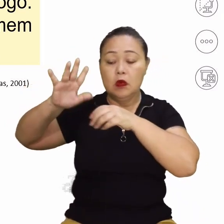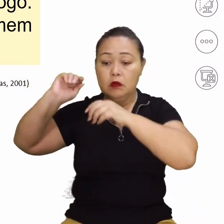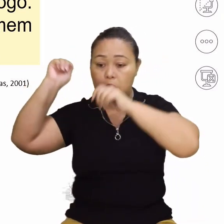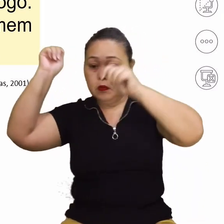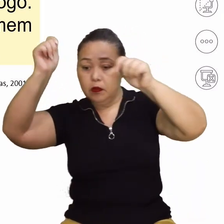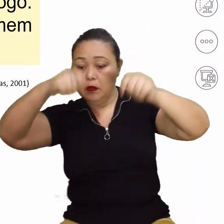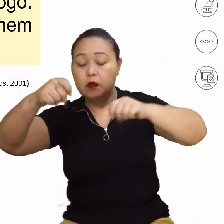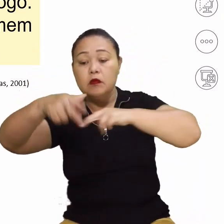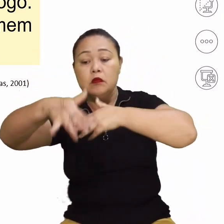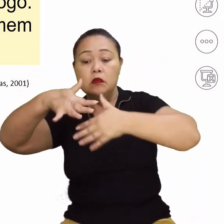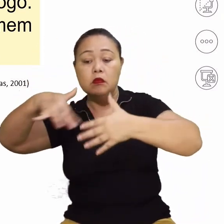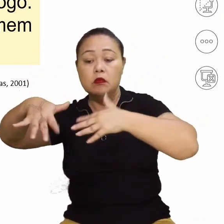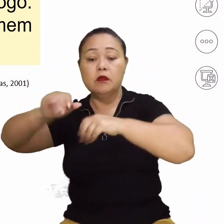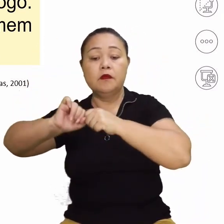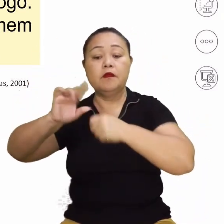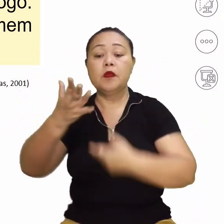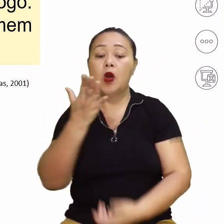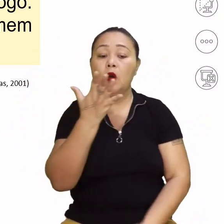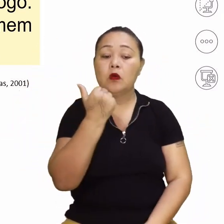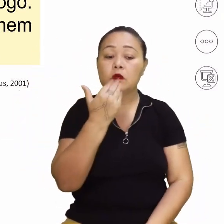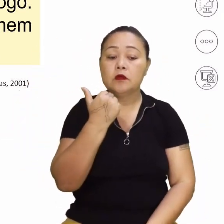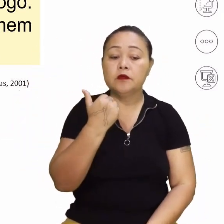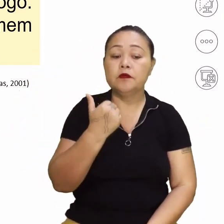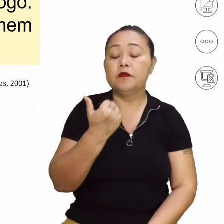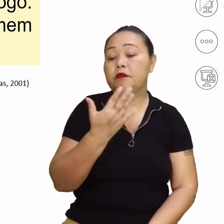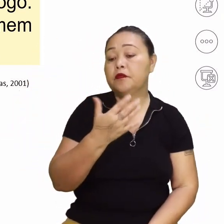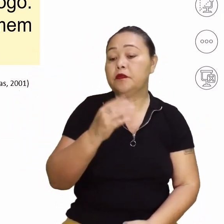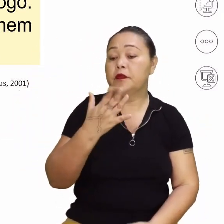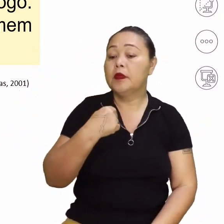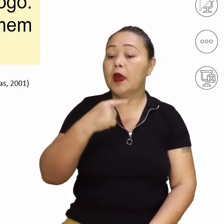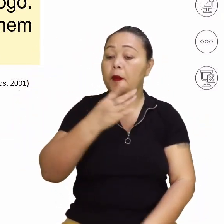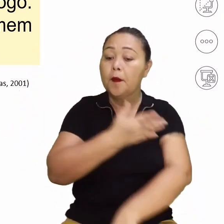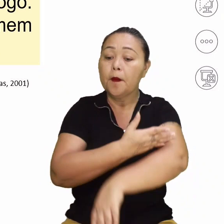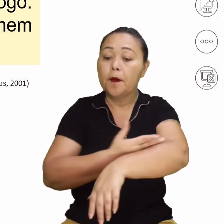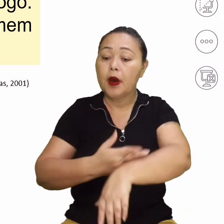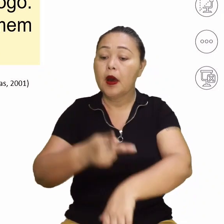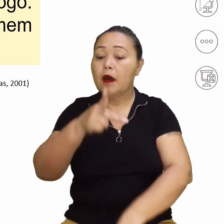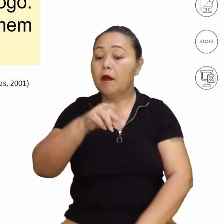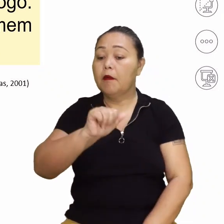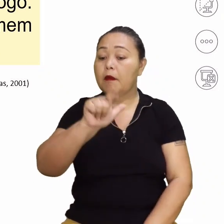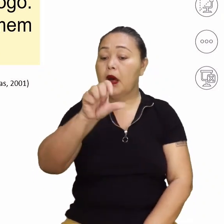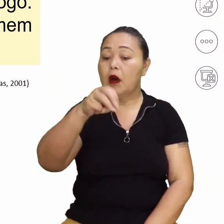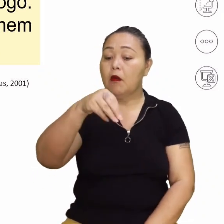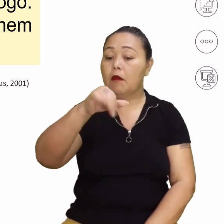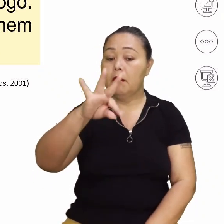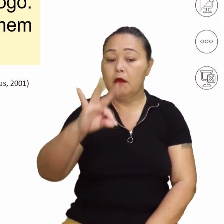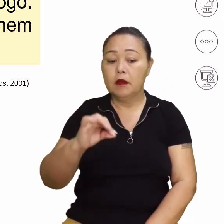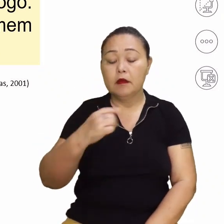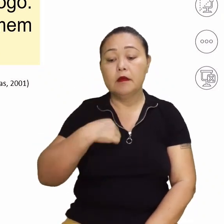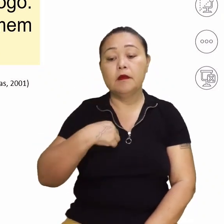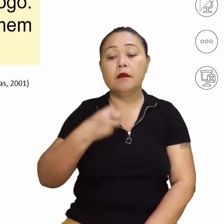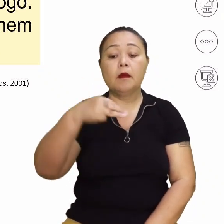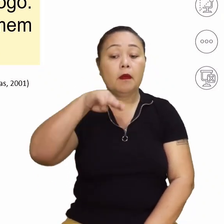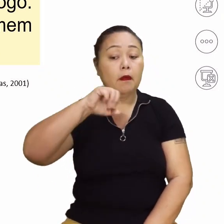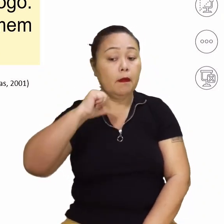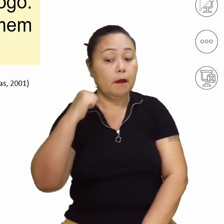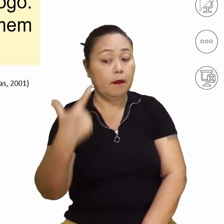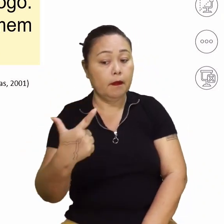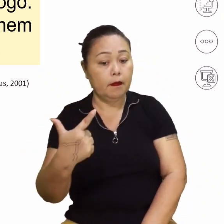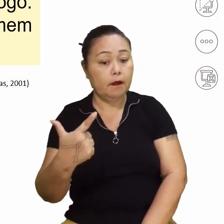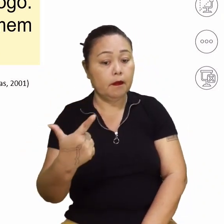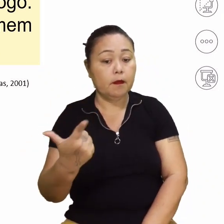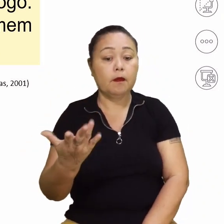ok Eles comem muito palmito Mel Buriti e etc Ok